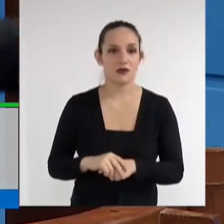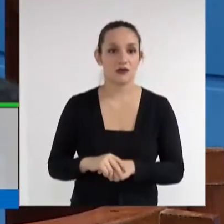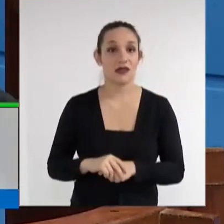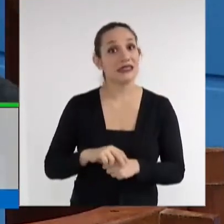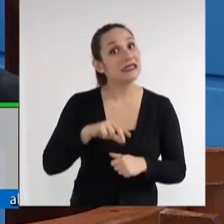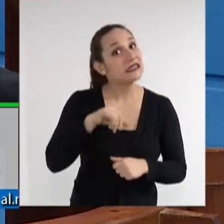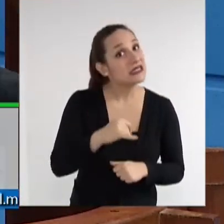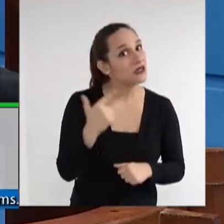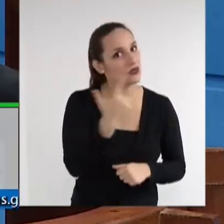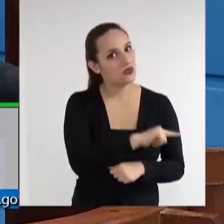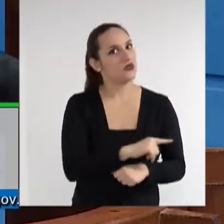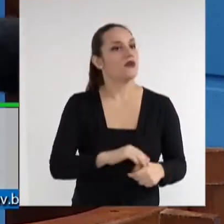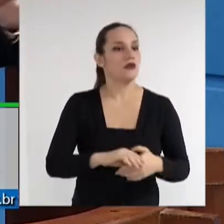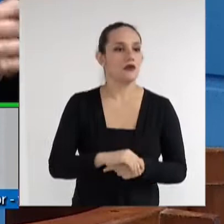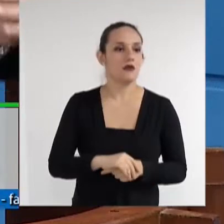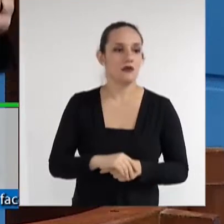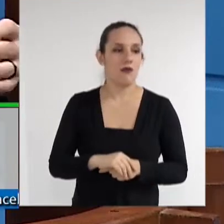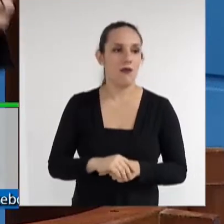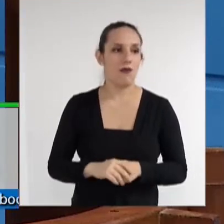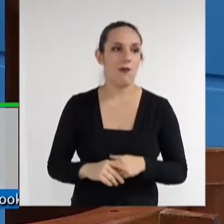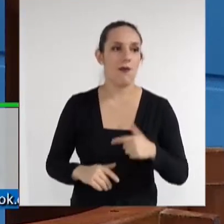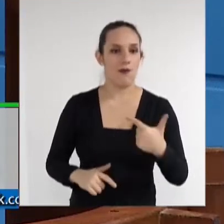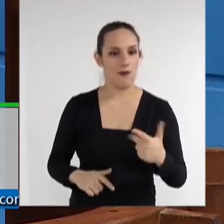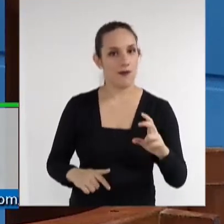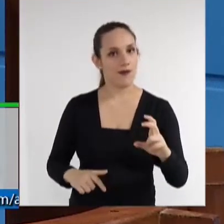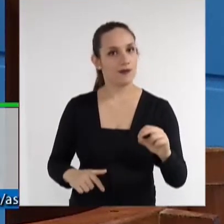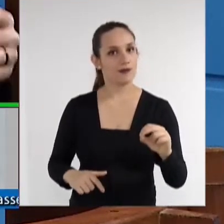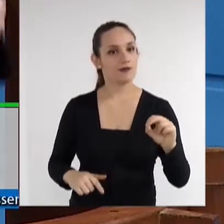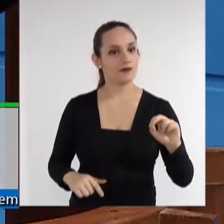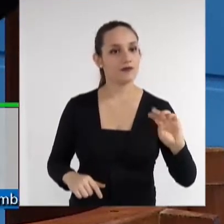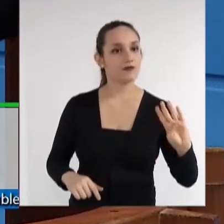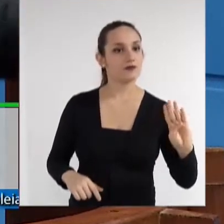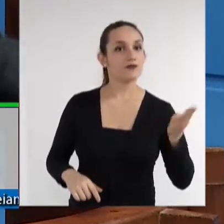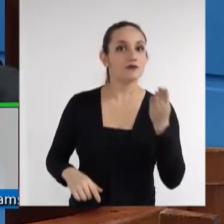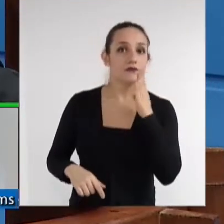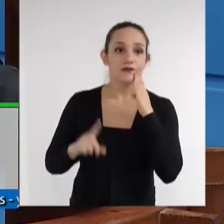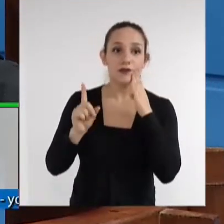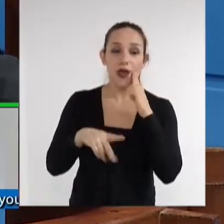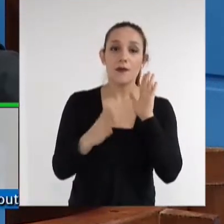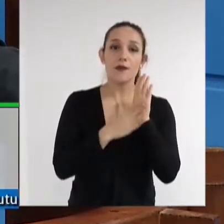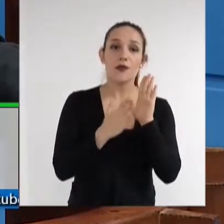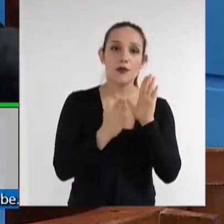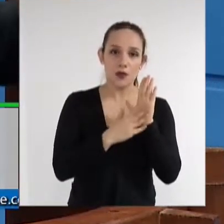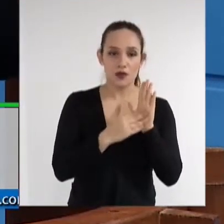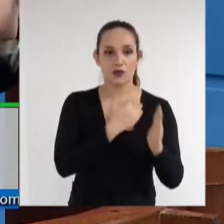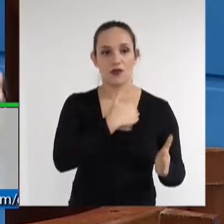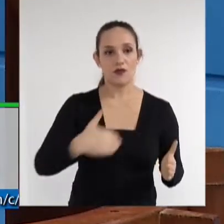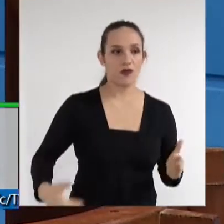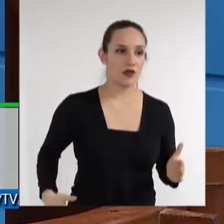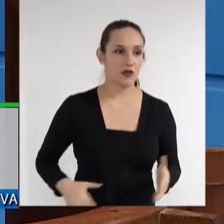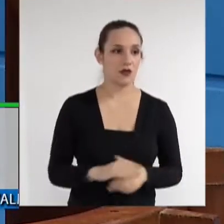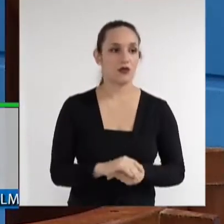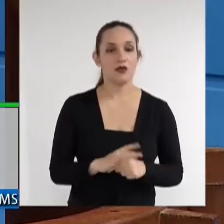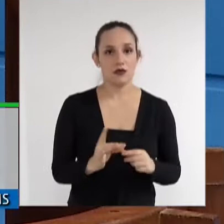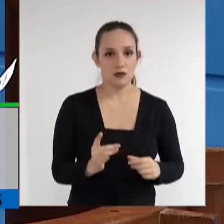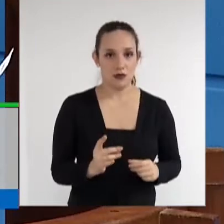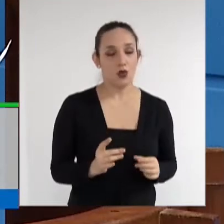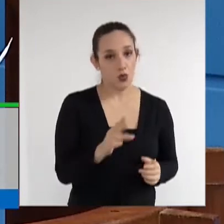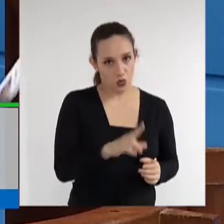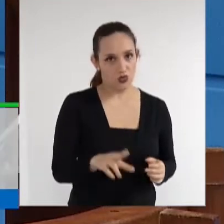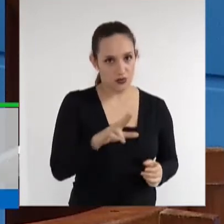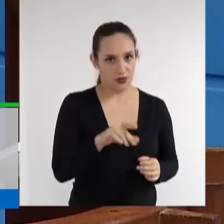ele gastar. 250 bilhões é o que está previsto para gastar neste